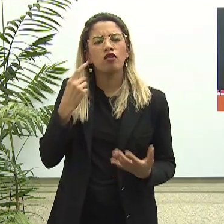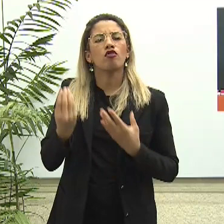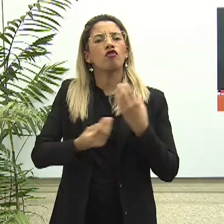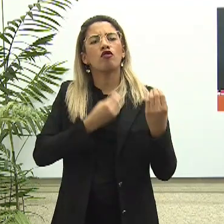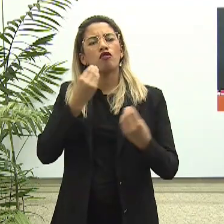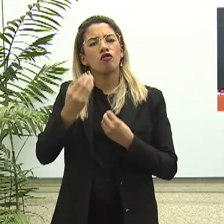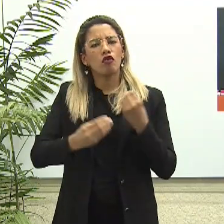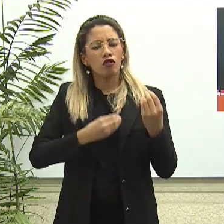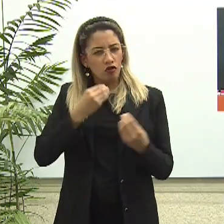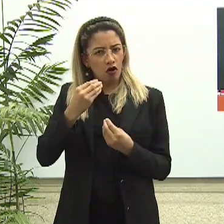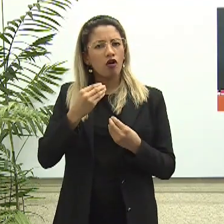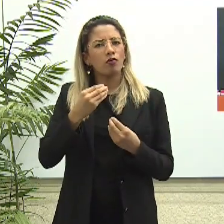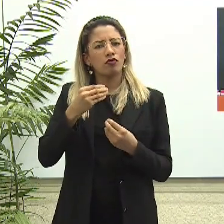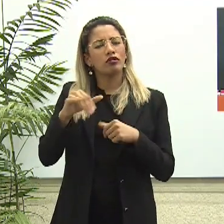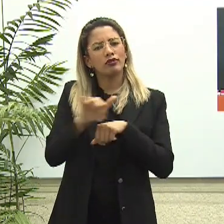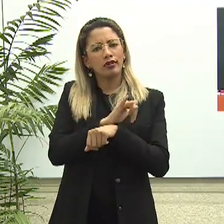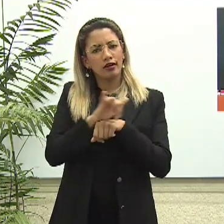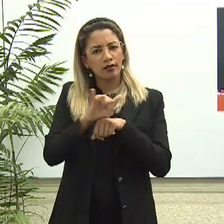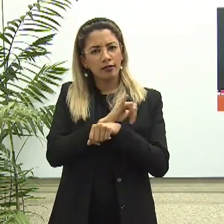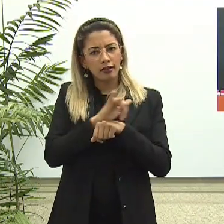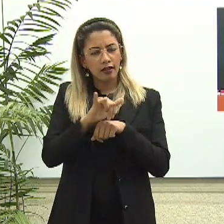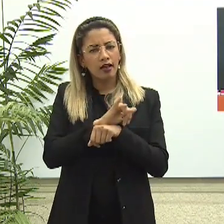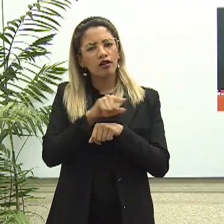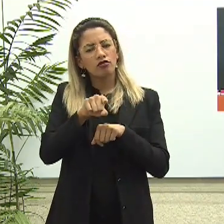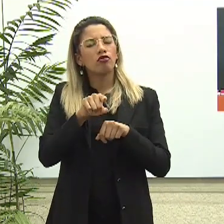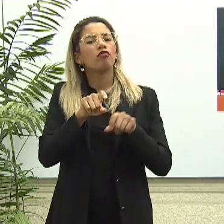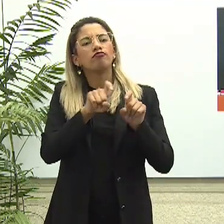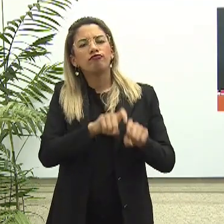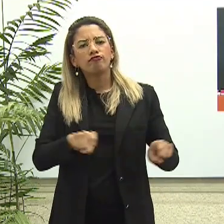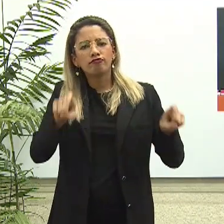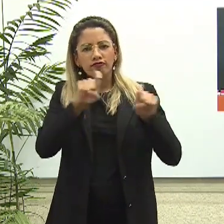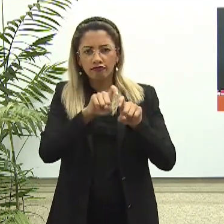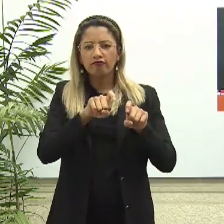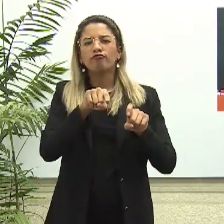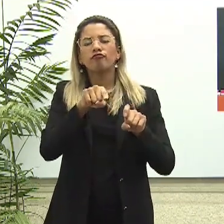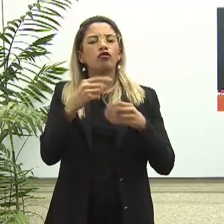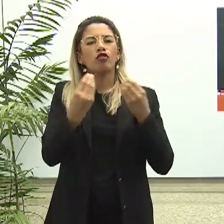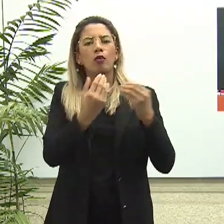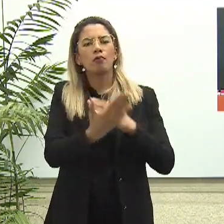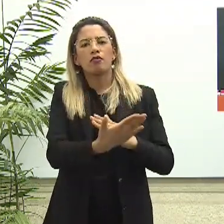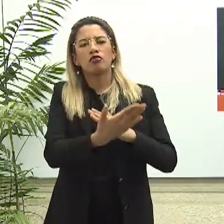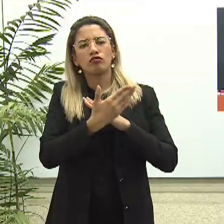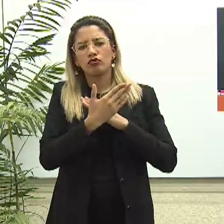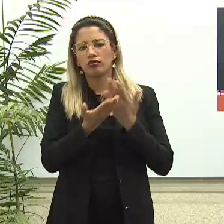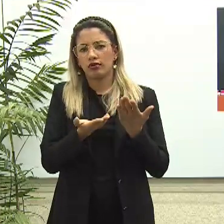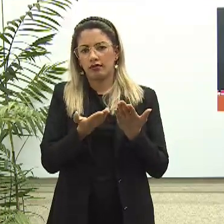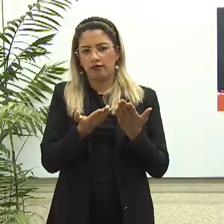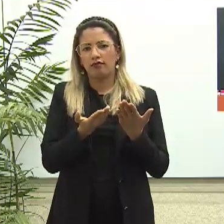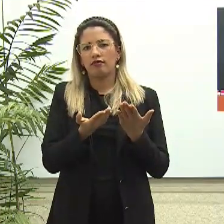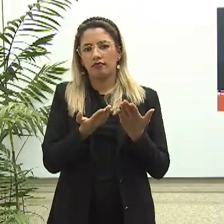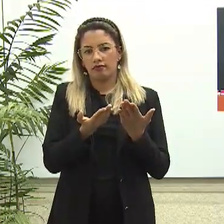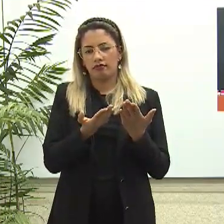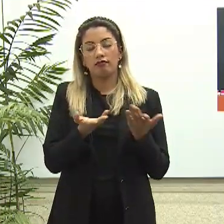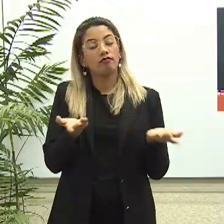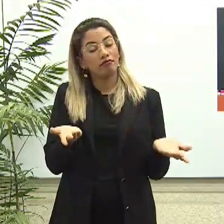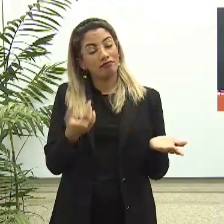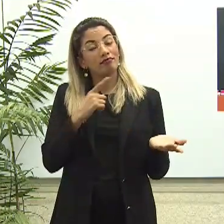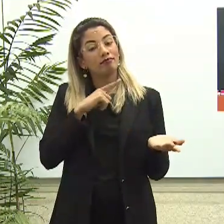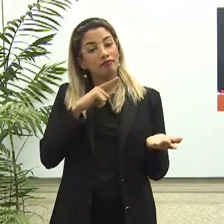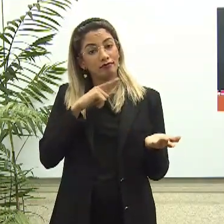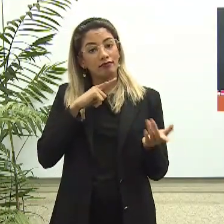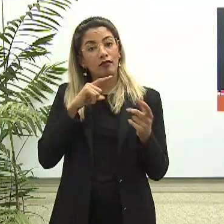learning paraa seleção de currículos eles fazem probabilidades eles fazem eles